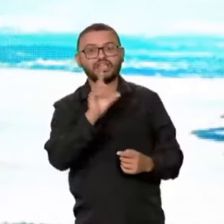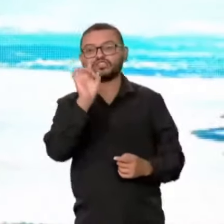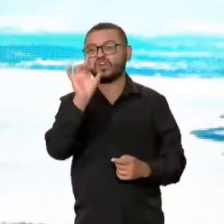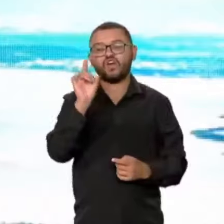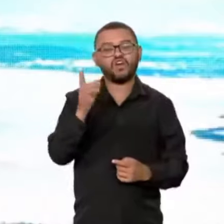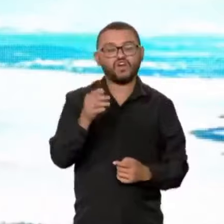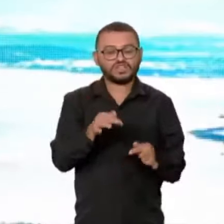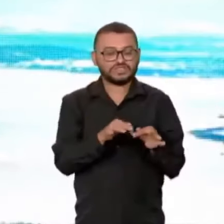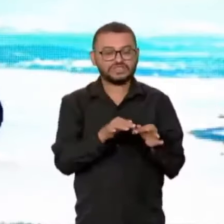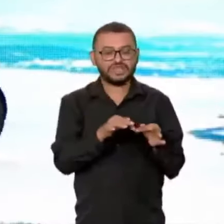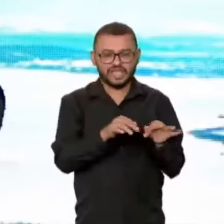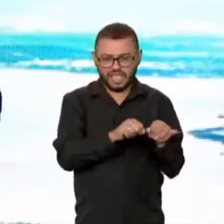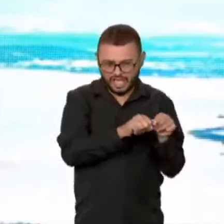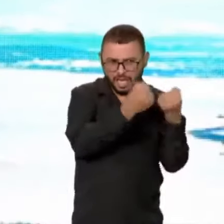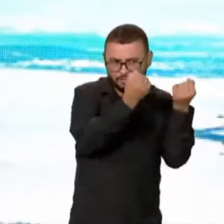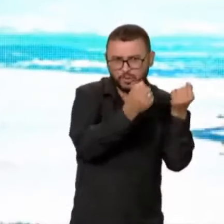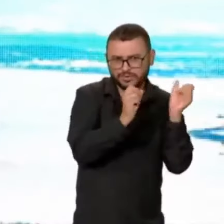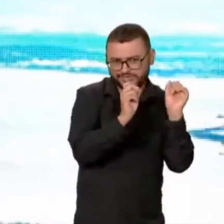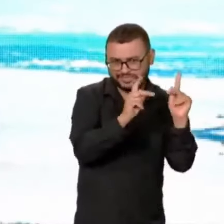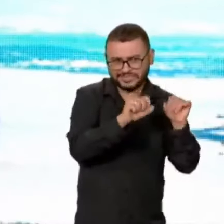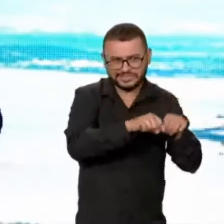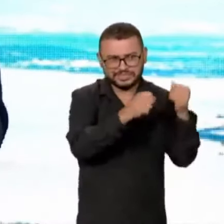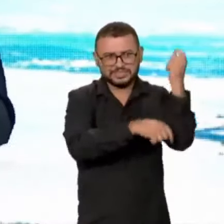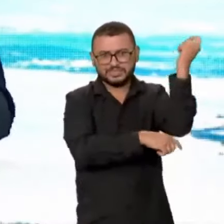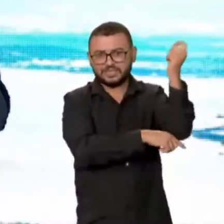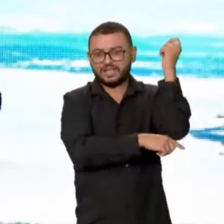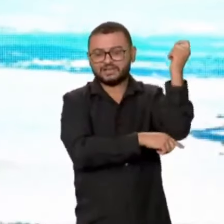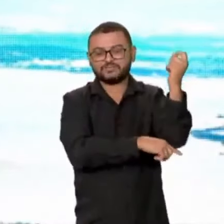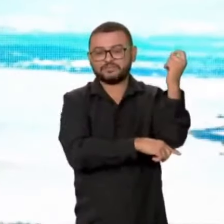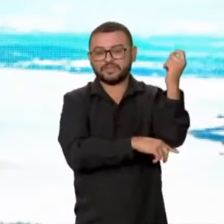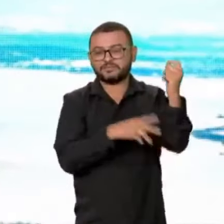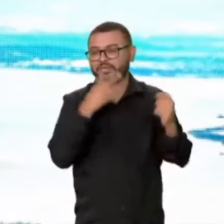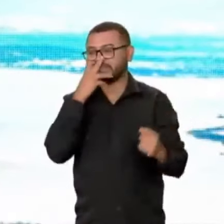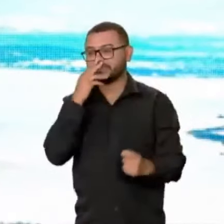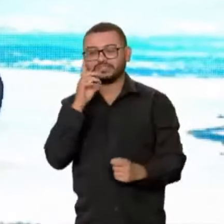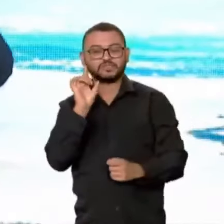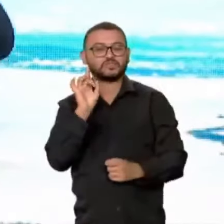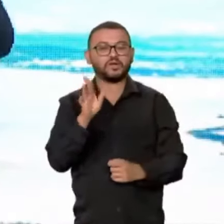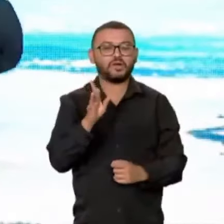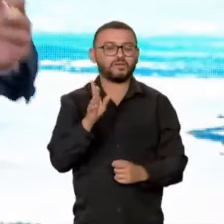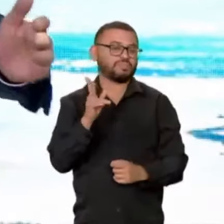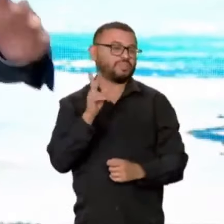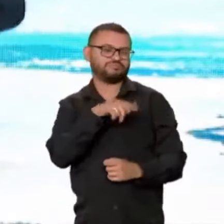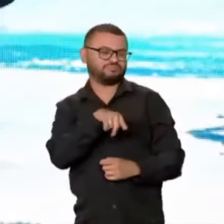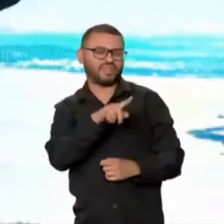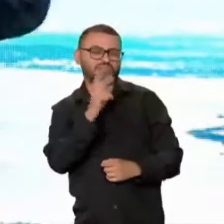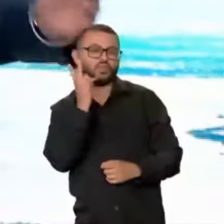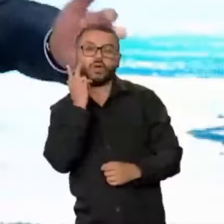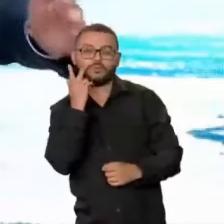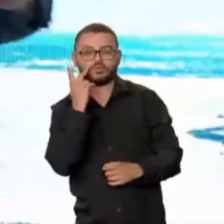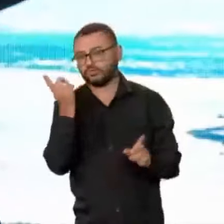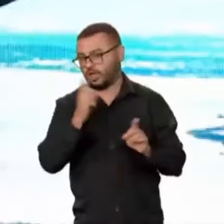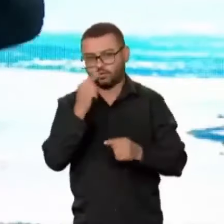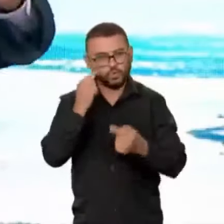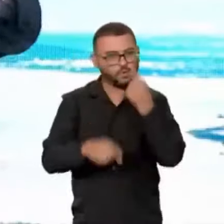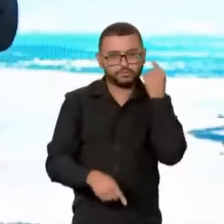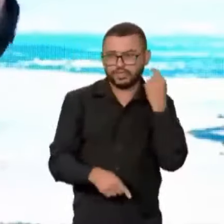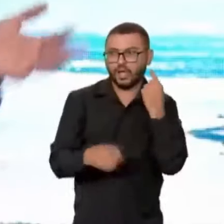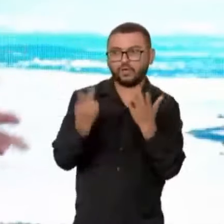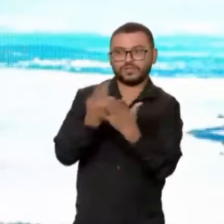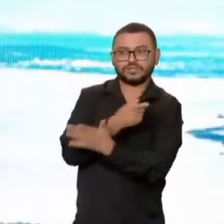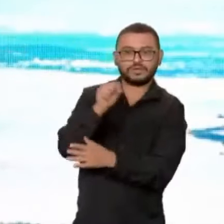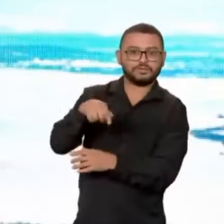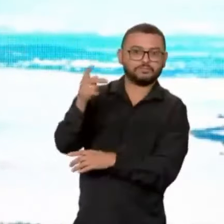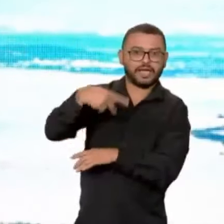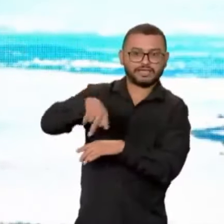tratar um desastre como aquele do Rio Grande do Sul, sabe, pela forma normal que a gente vinha tratando outros eventos